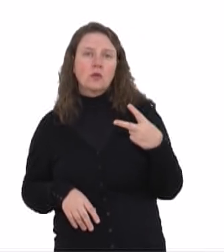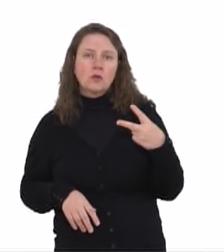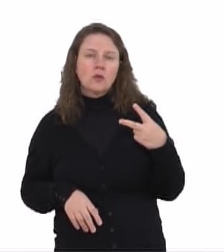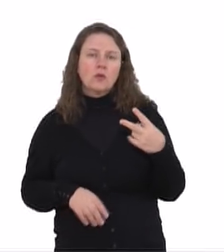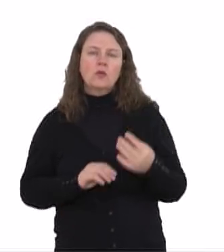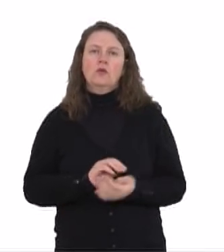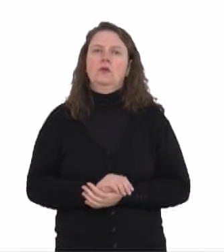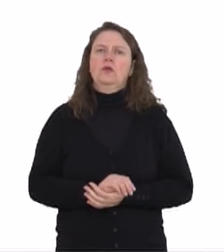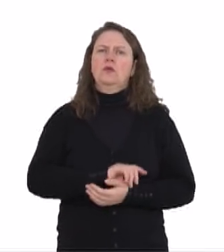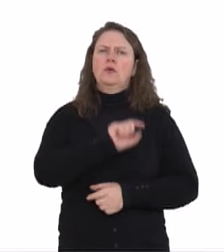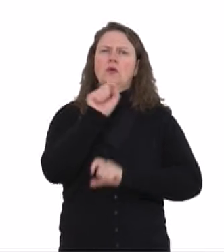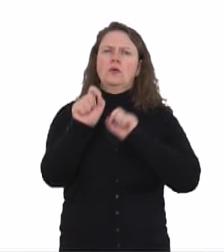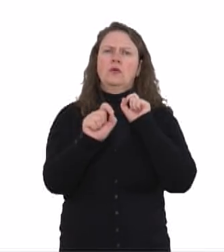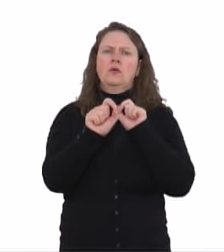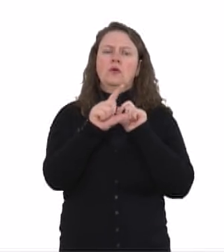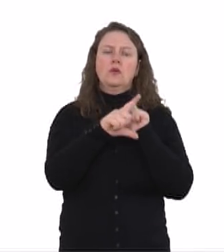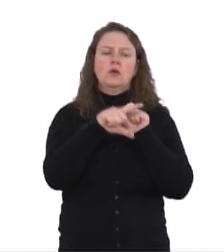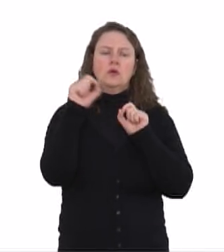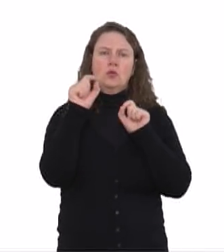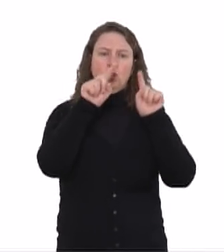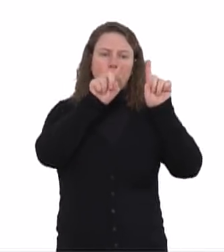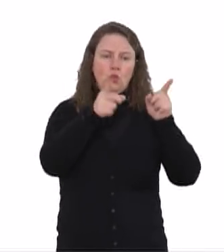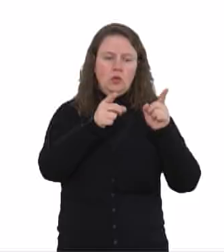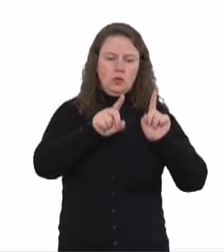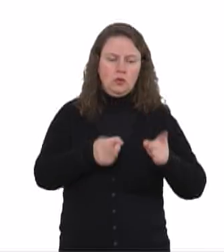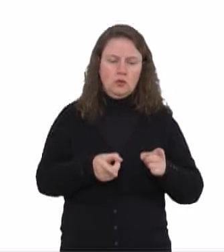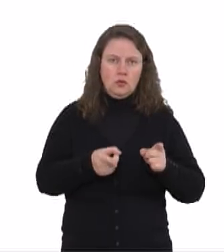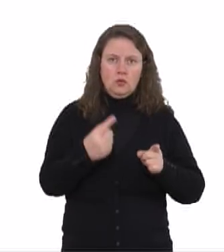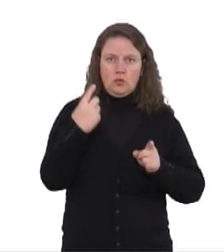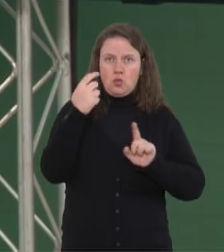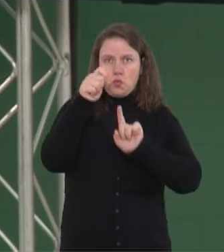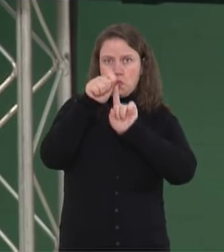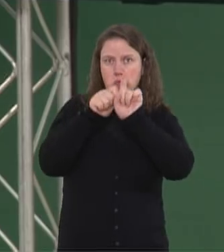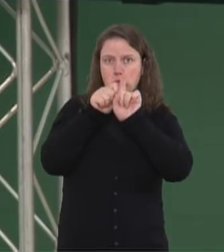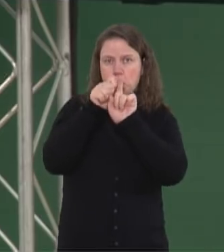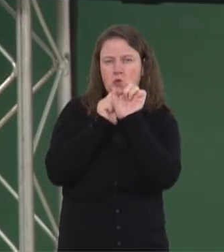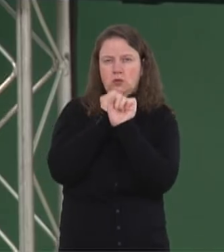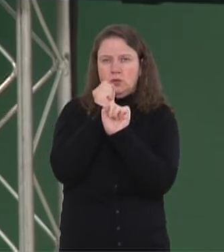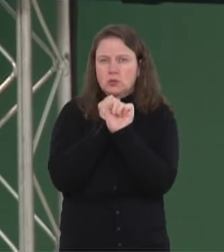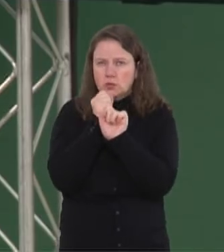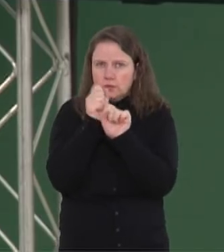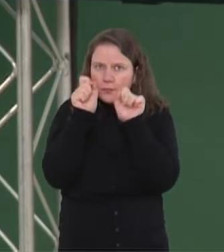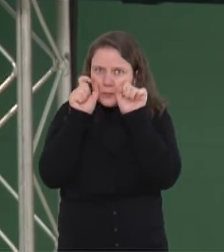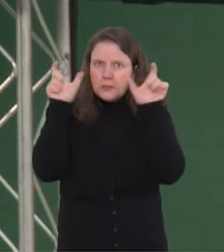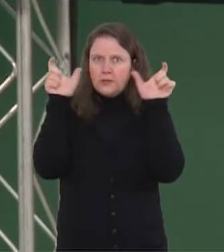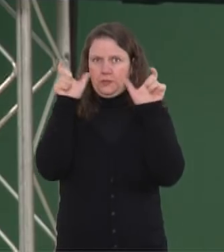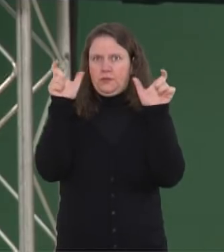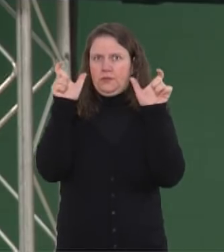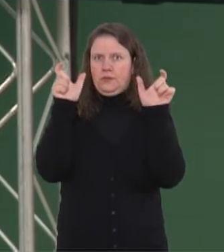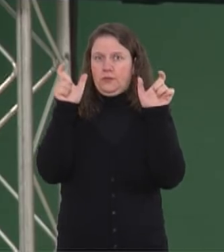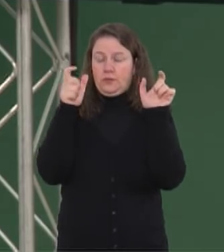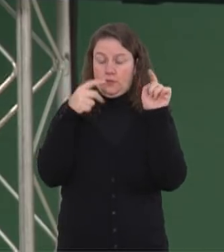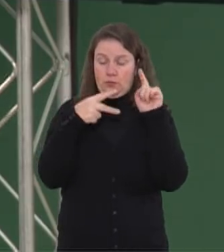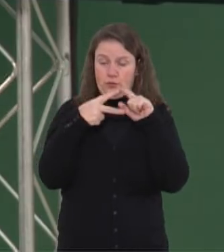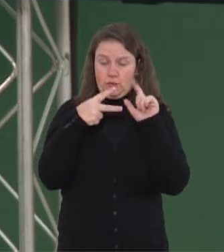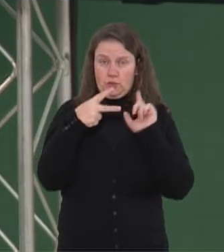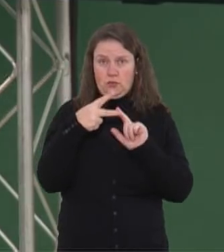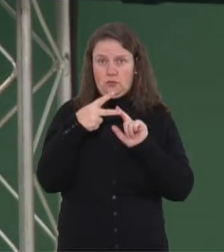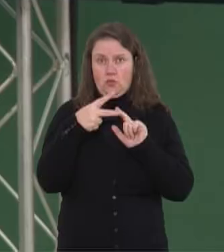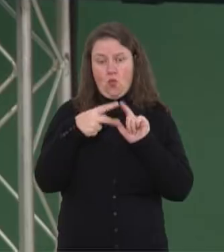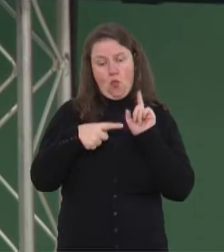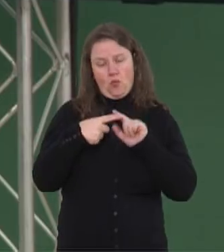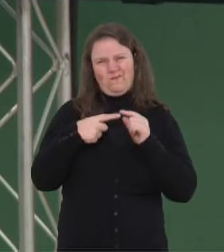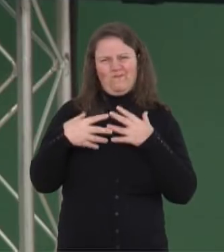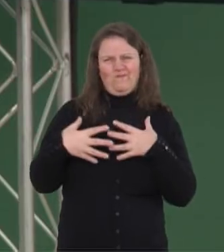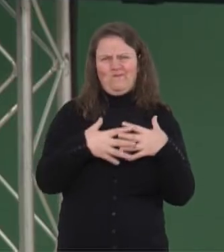2. Qual das opções abaixo é o mês do ano? Bastante atenção. Um ali está para confundir.